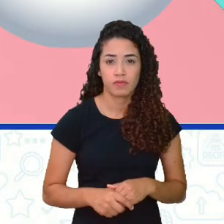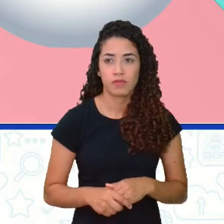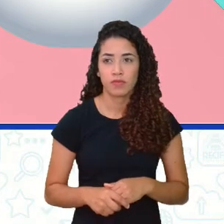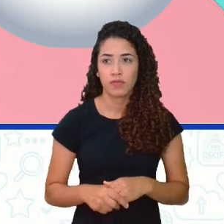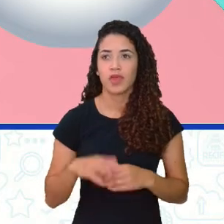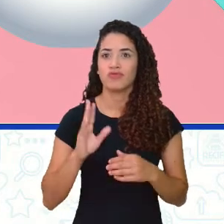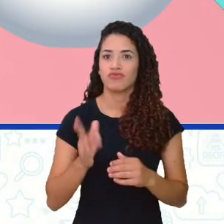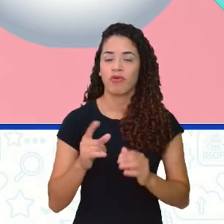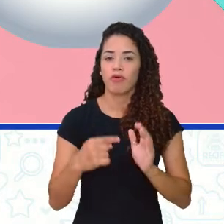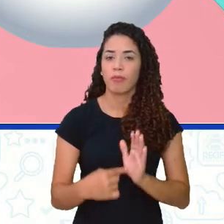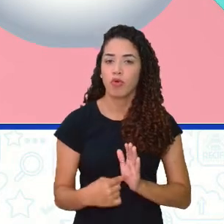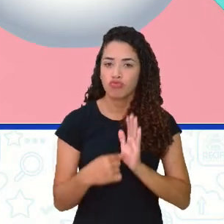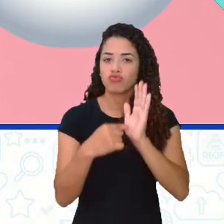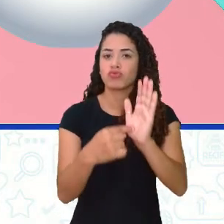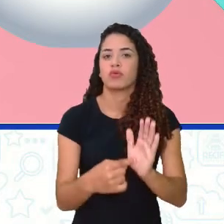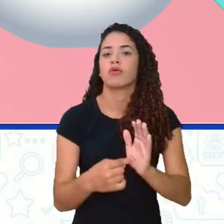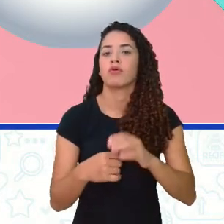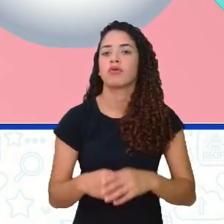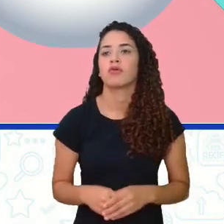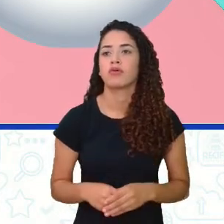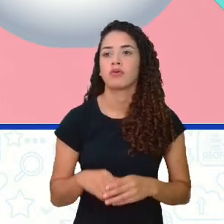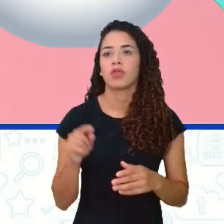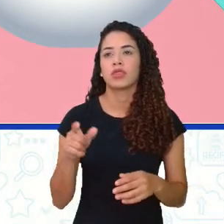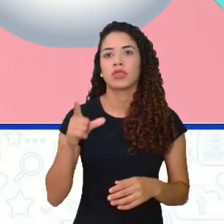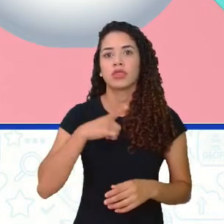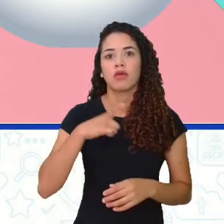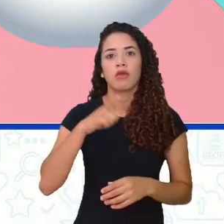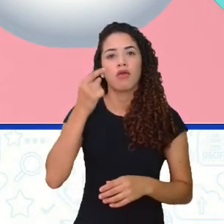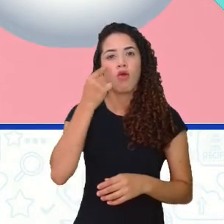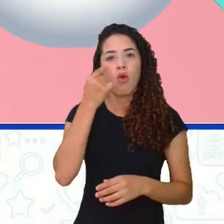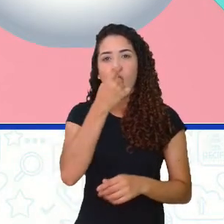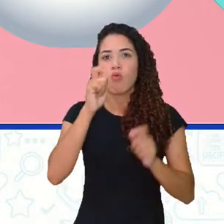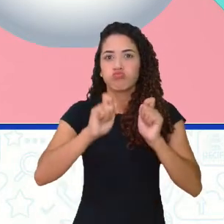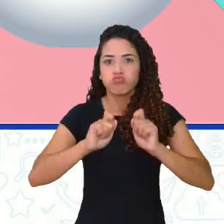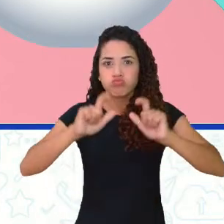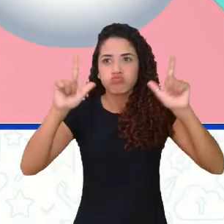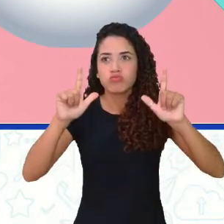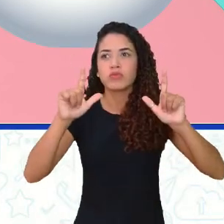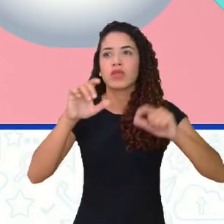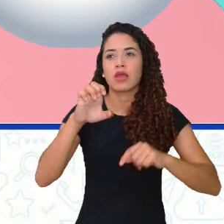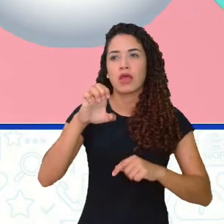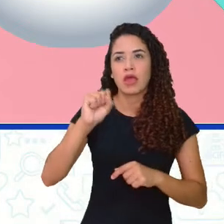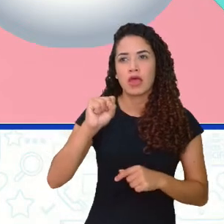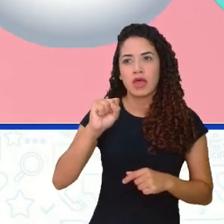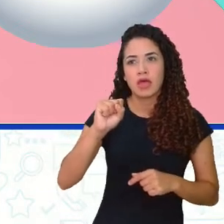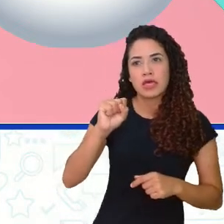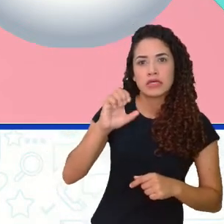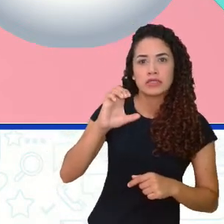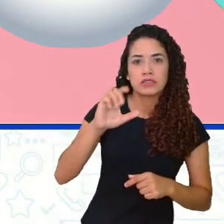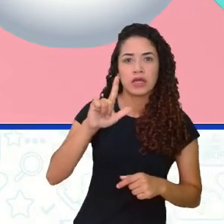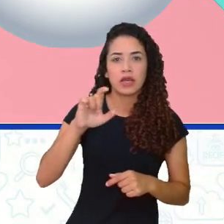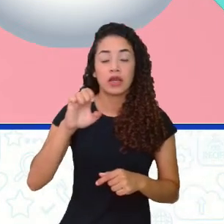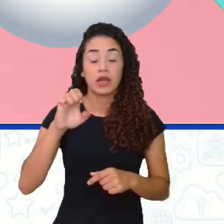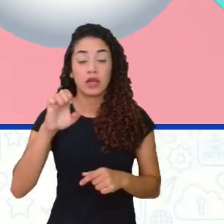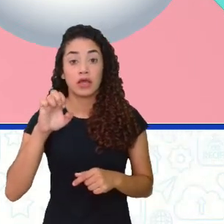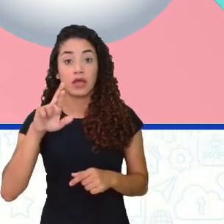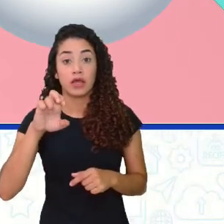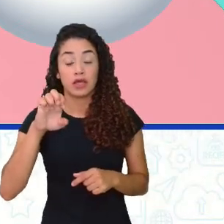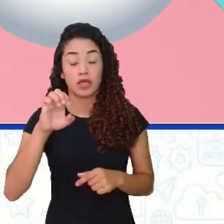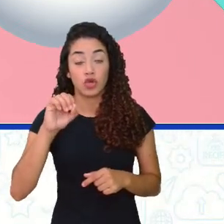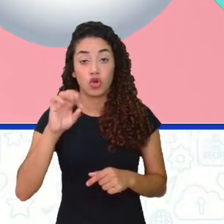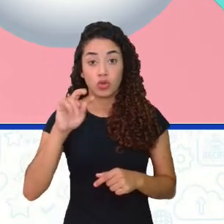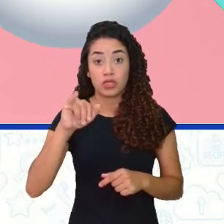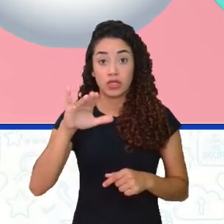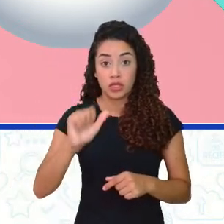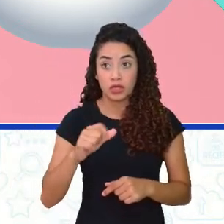vai mostrar o modelo, né, desse olho bem grande, a esclerótica, a pupila e a íris, e a questão do cristalino, que